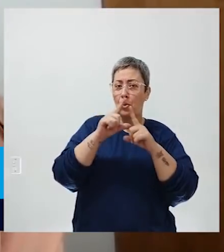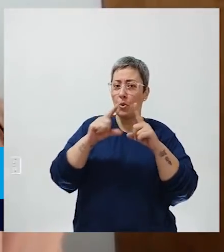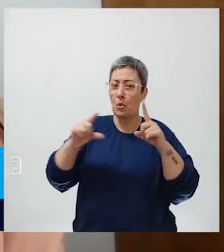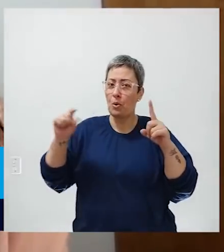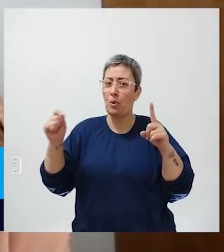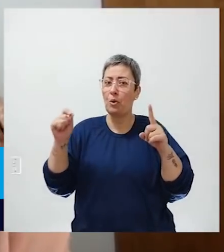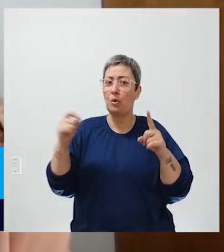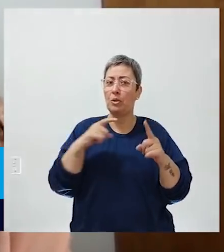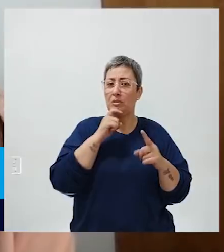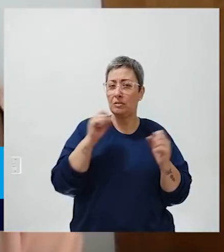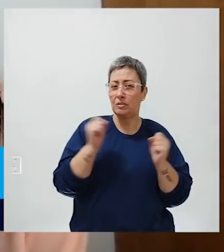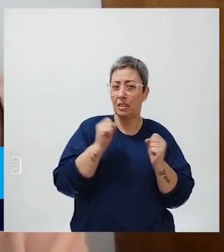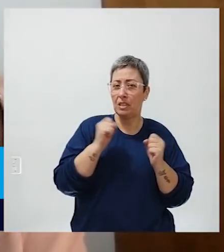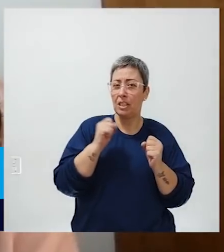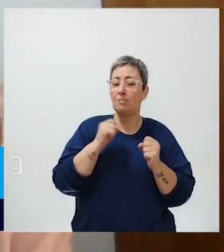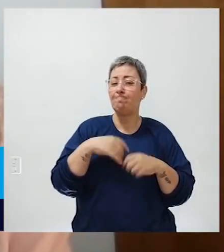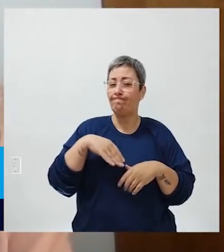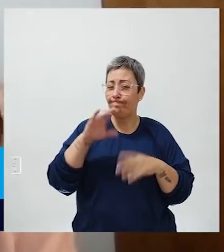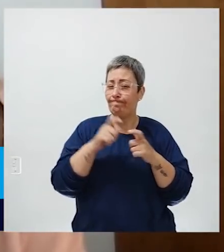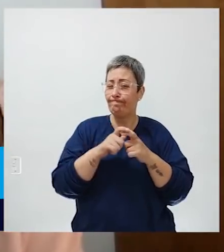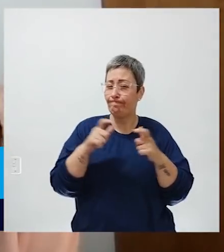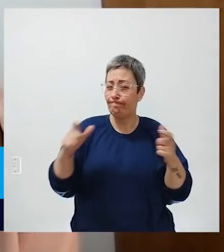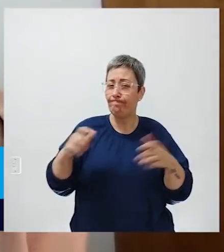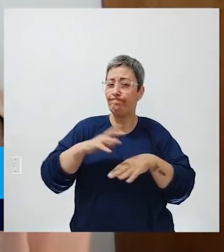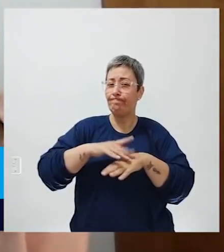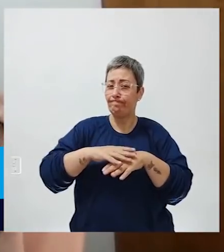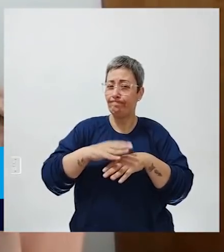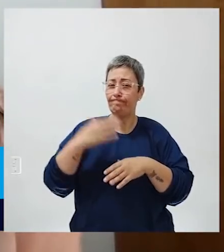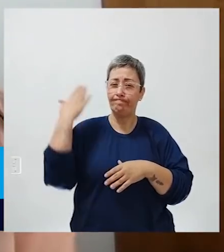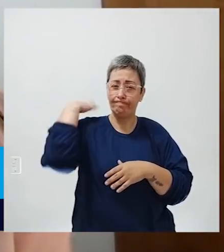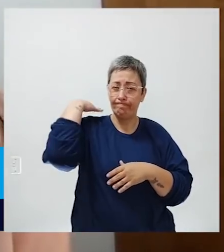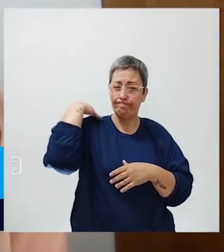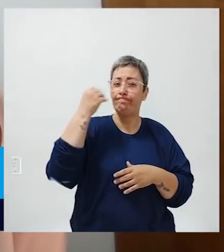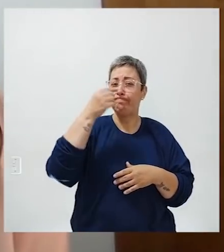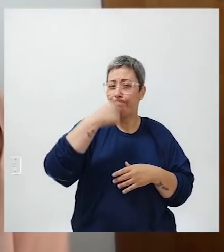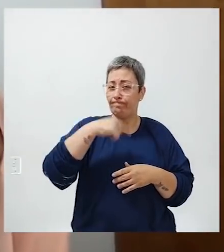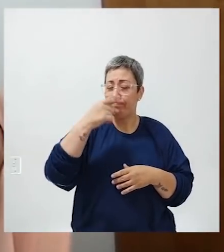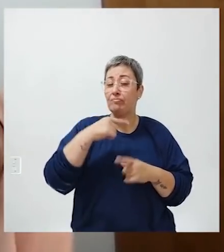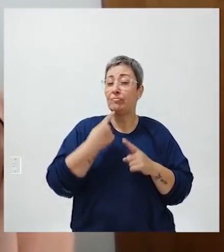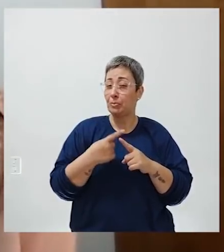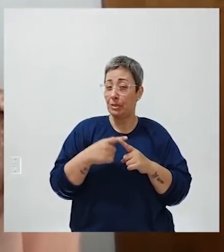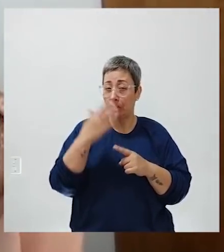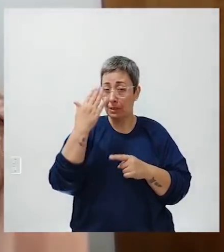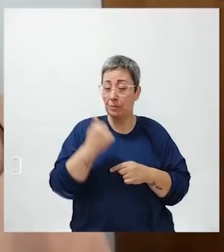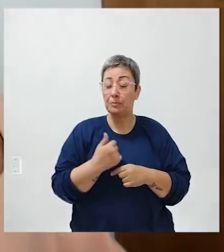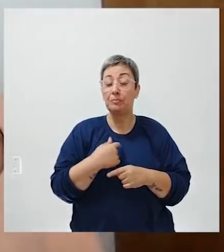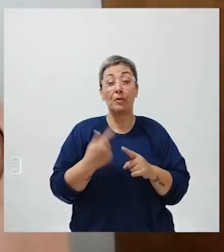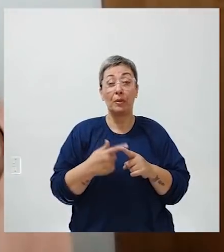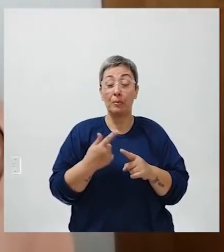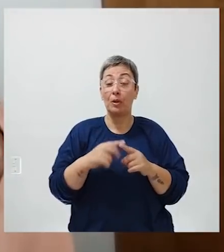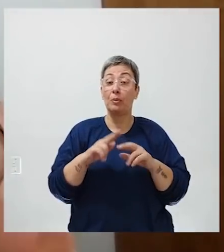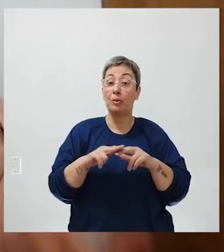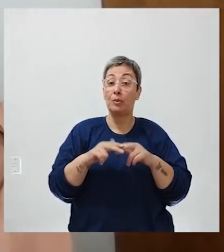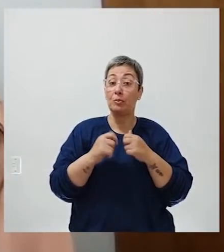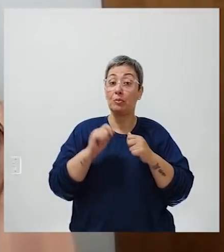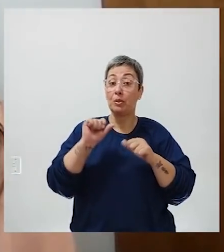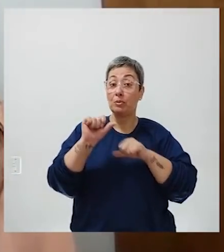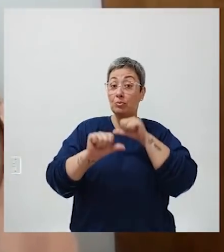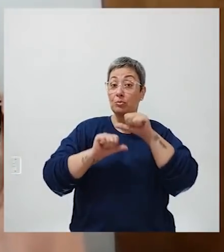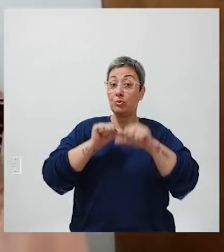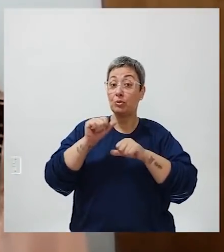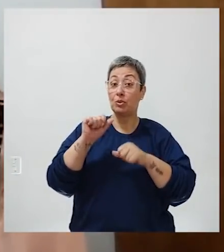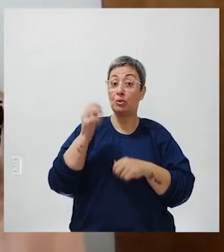maior número de casos de doenças respiratórias? É, pois é! E você sabe por quê? Bom, por causa das